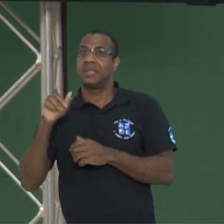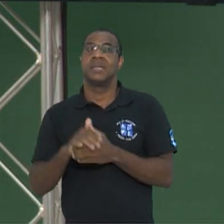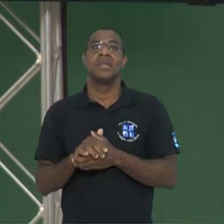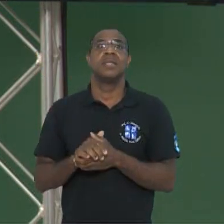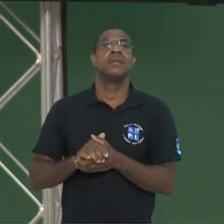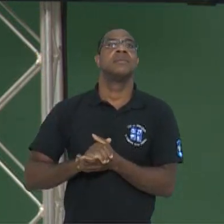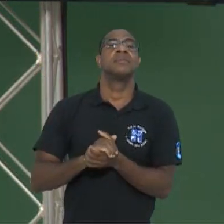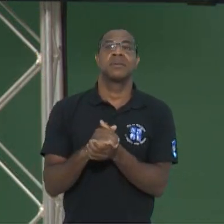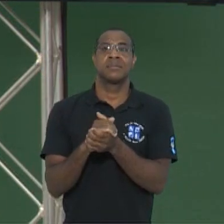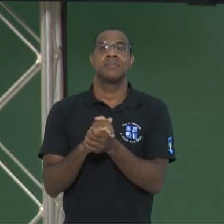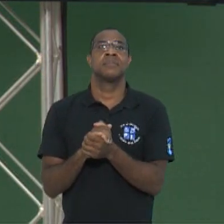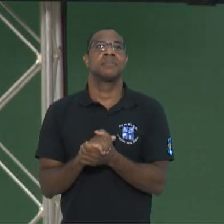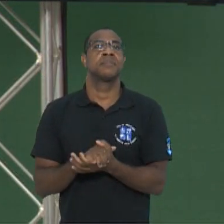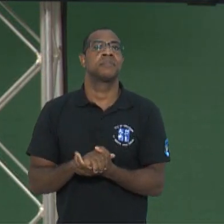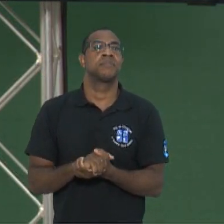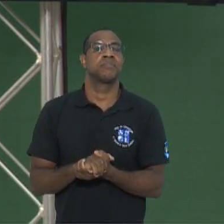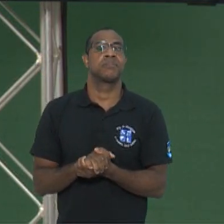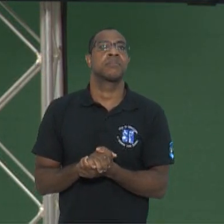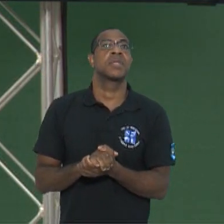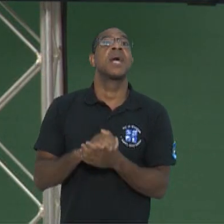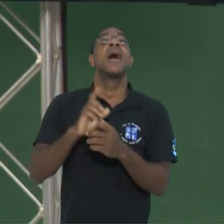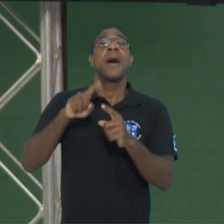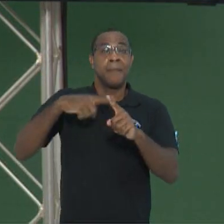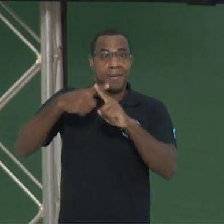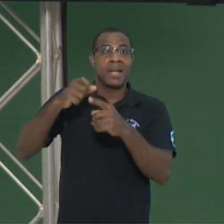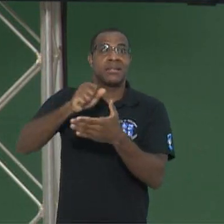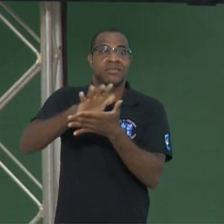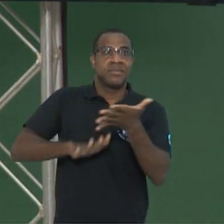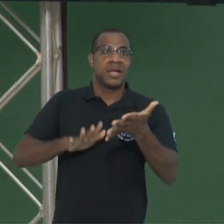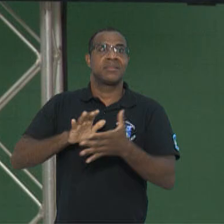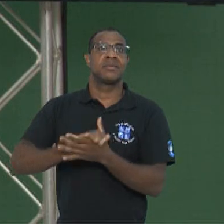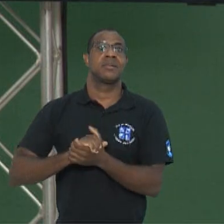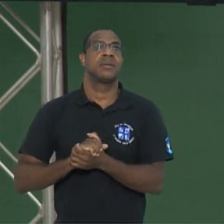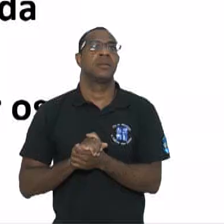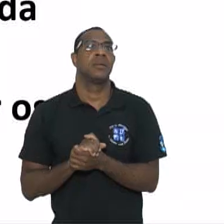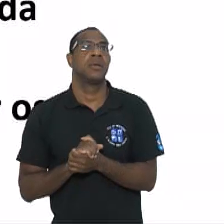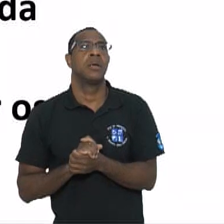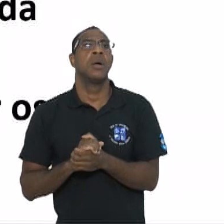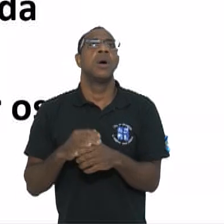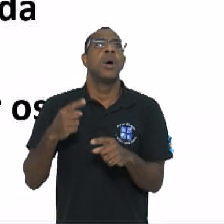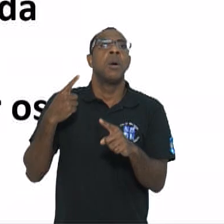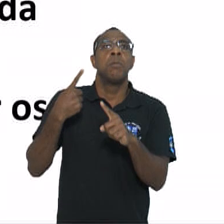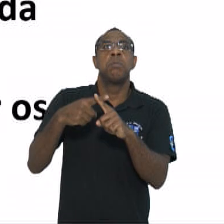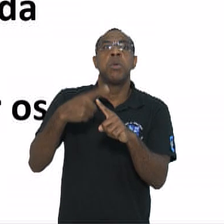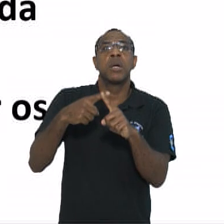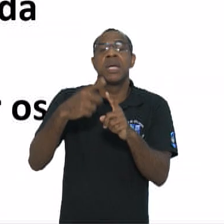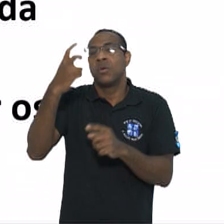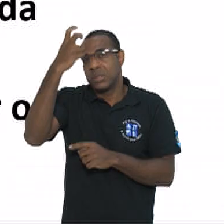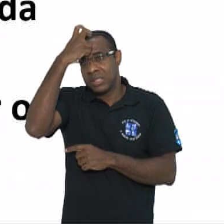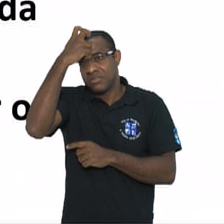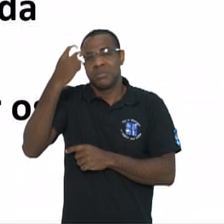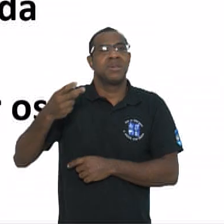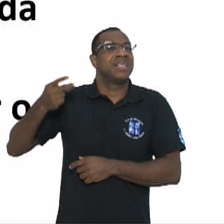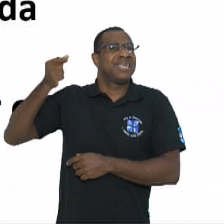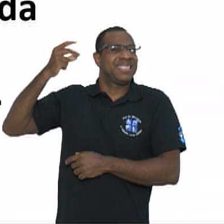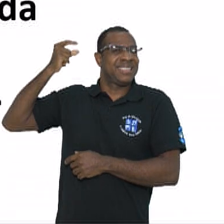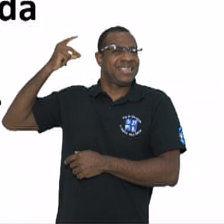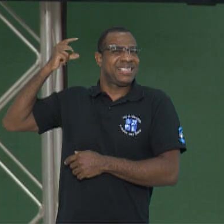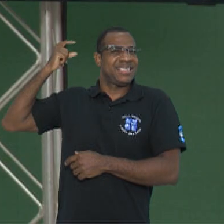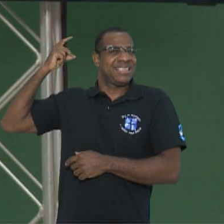criacionismo da origem do universo. Mais uma atividade para vocês, mais um quiz. Por que os egípcios na antiguidade mumificavam seus